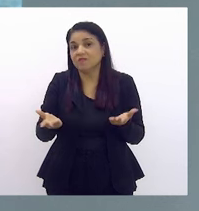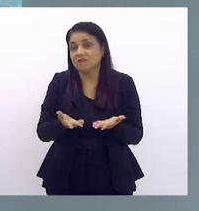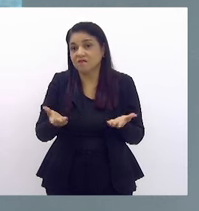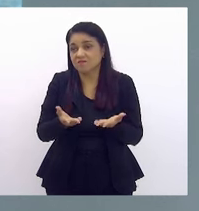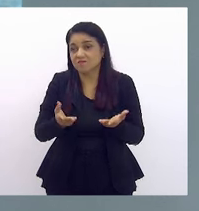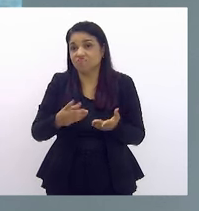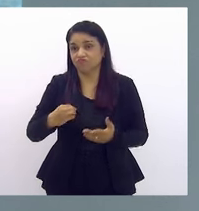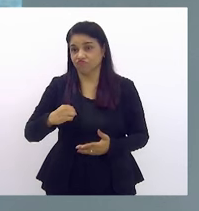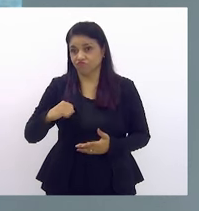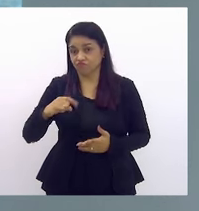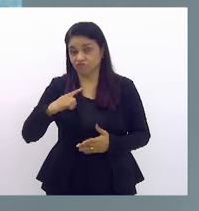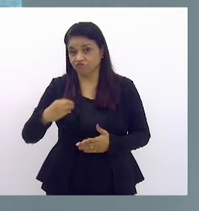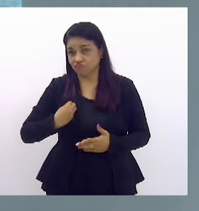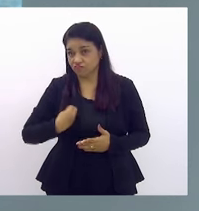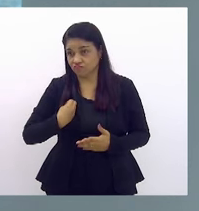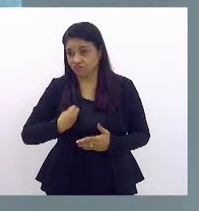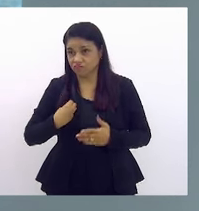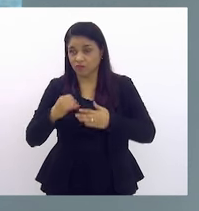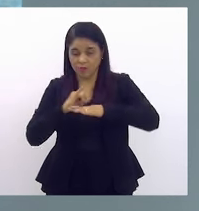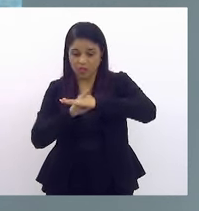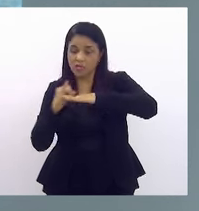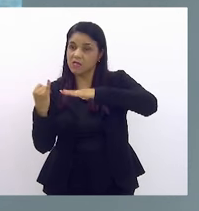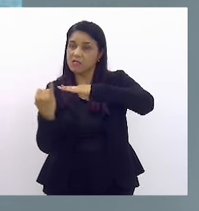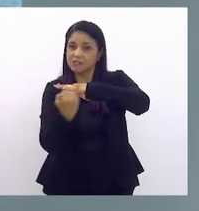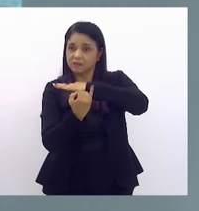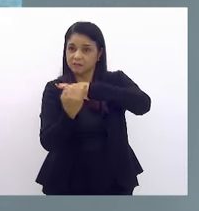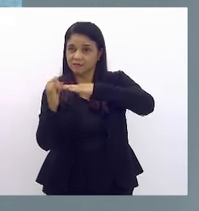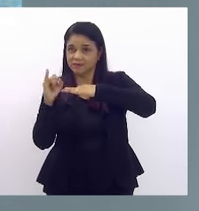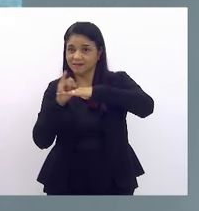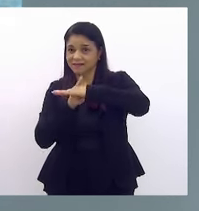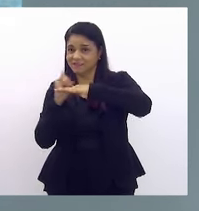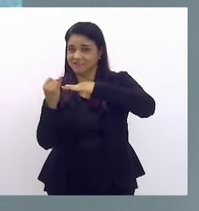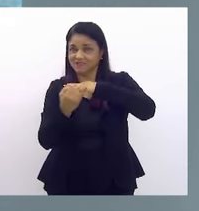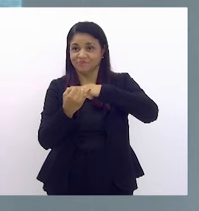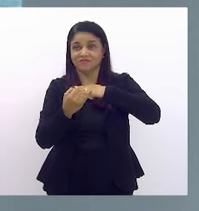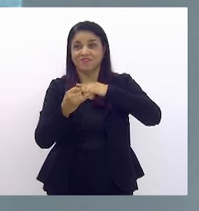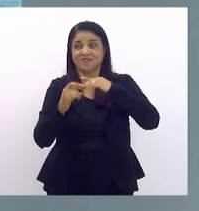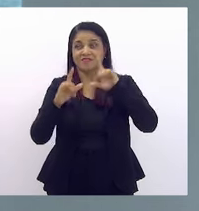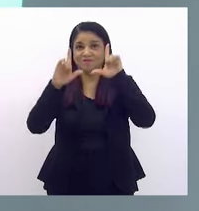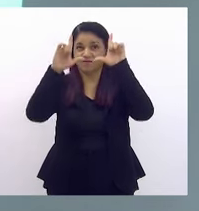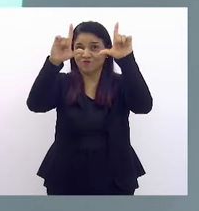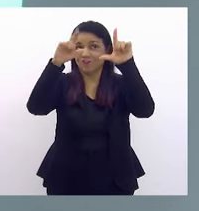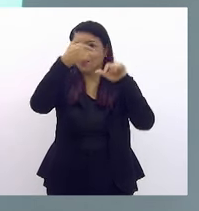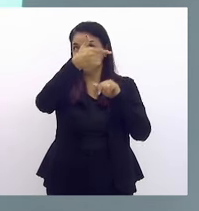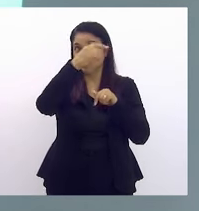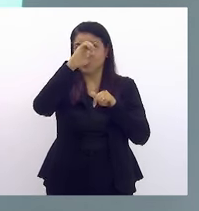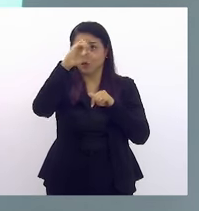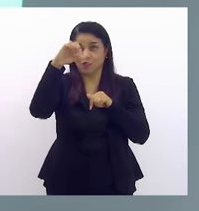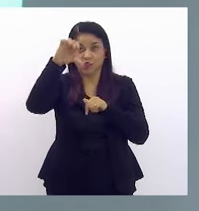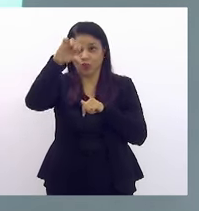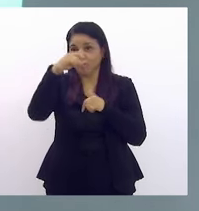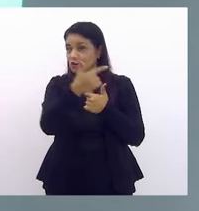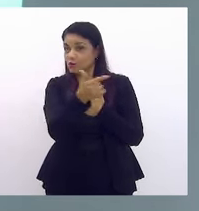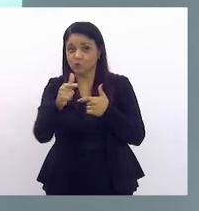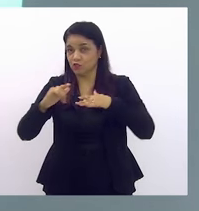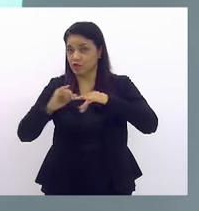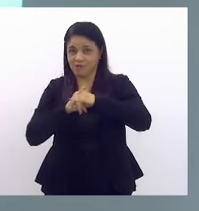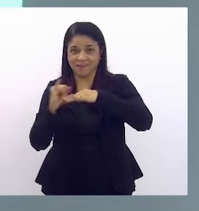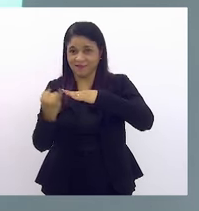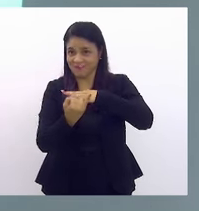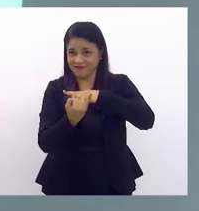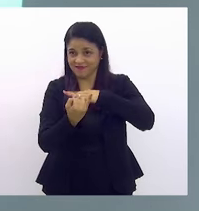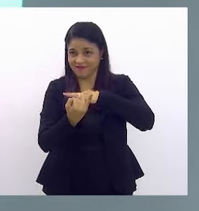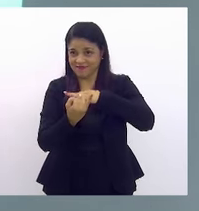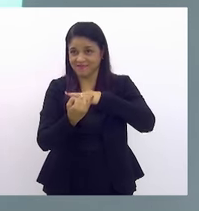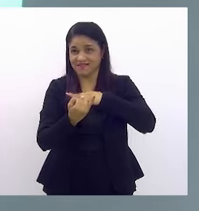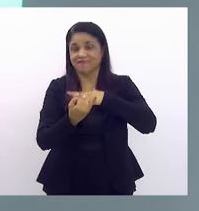uma ilha, está vendo? Que aqui ainda não existia, né? De assoreamento. Aí